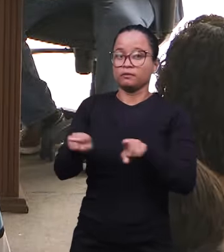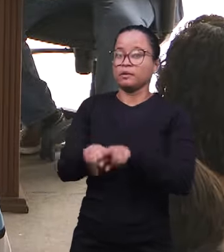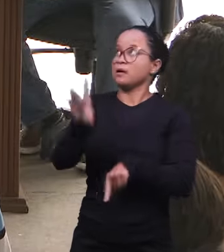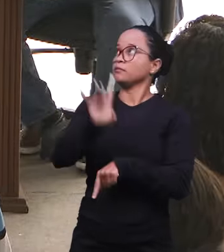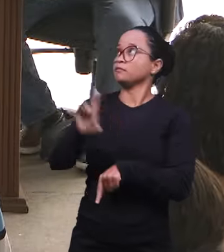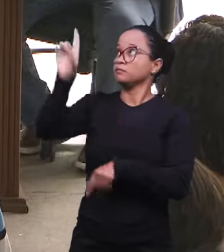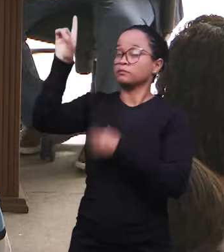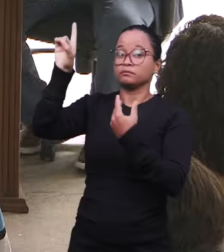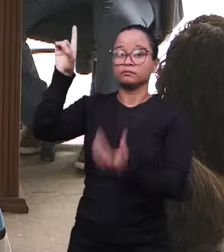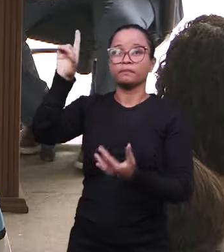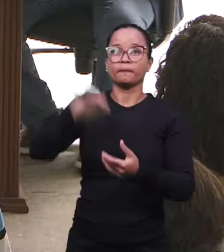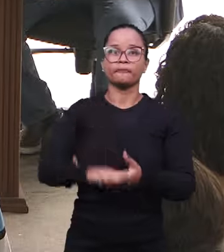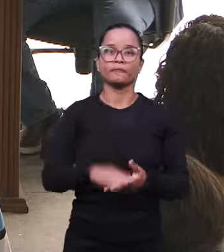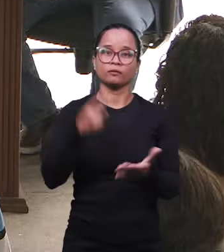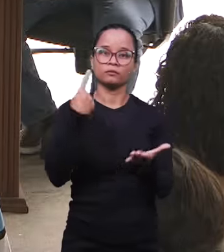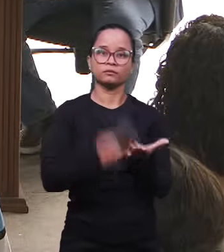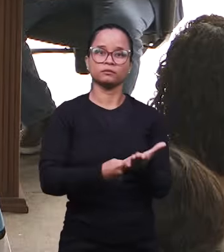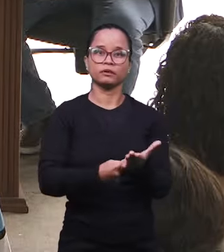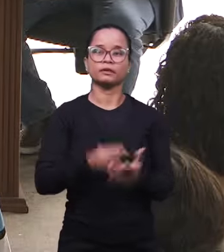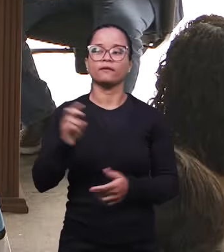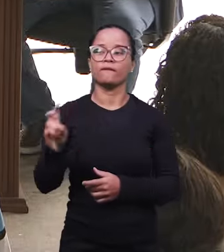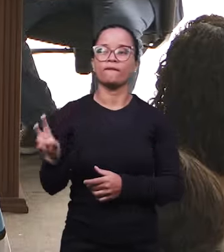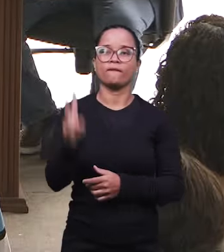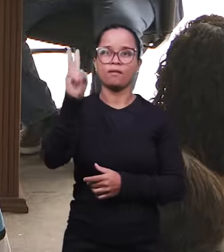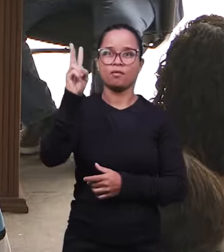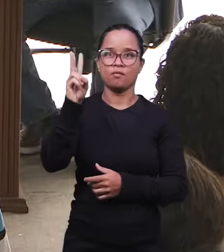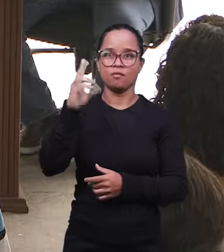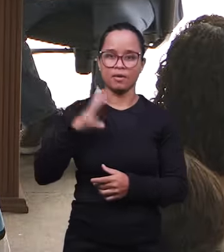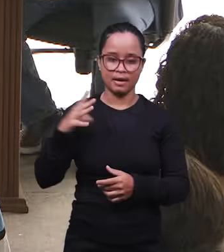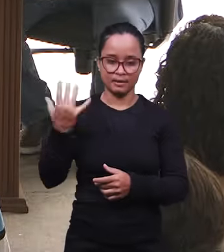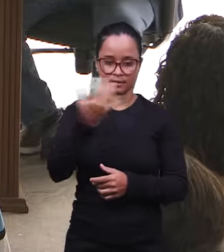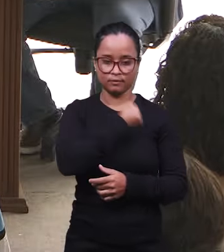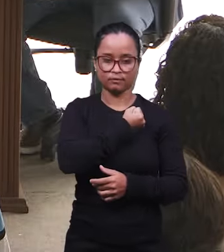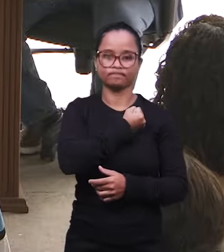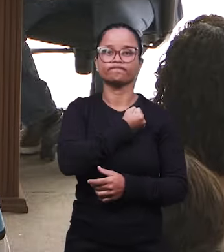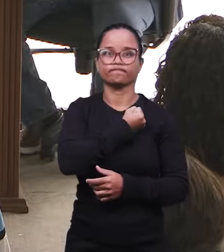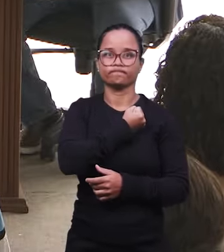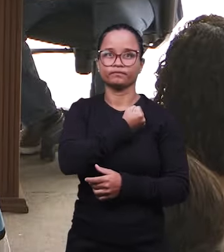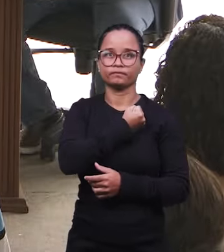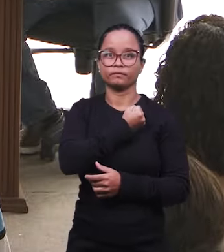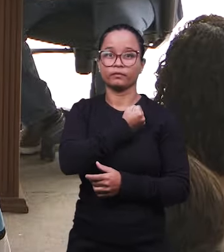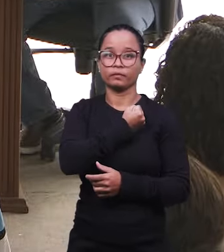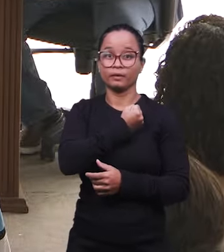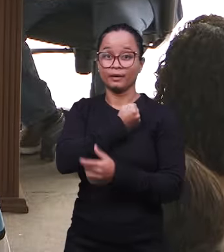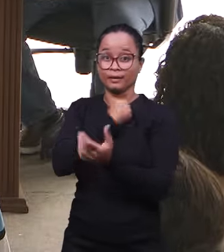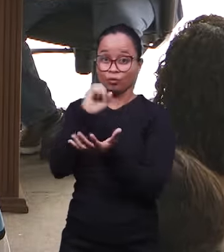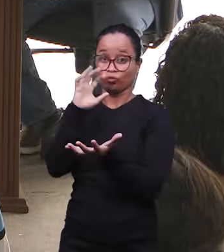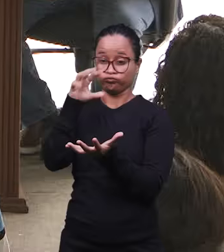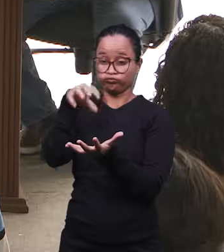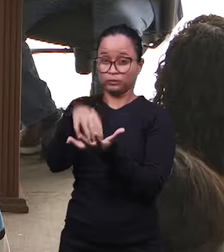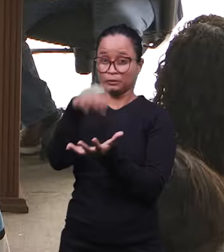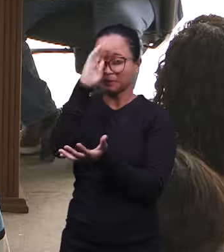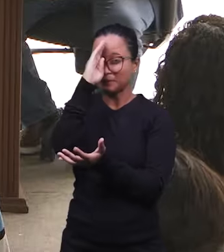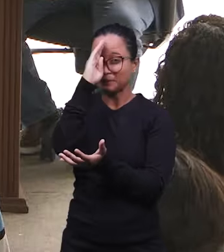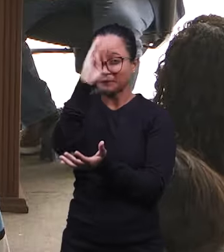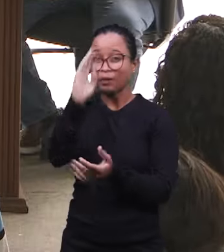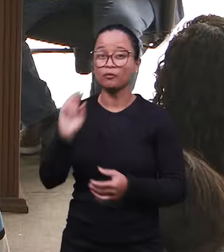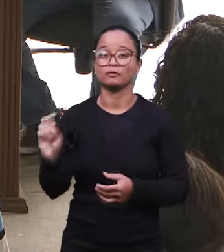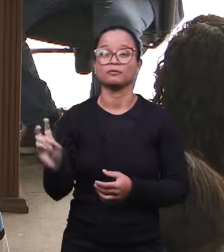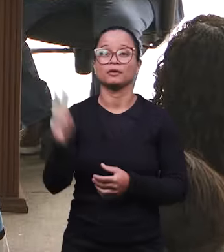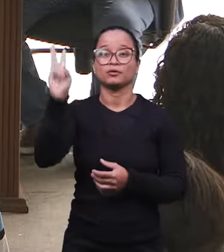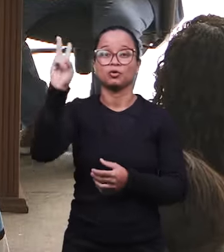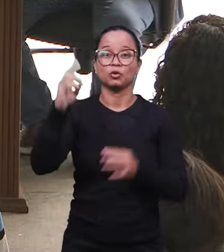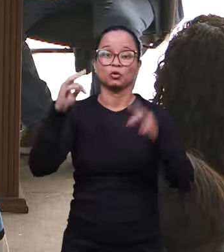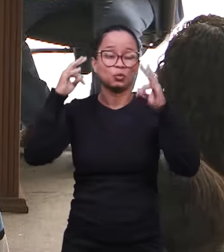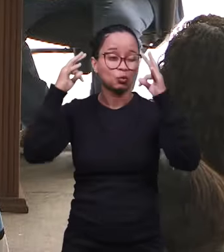Nessa aliança, o homem descobre o grande valor da salvação. E o centro desse valor, que todo